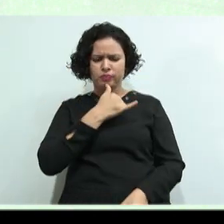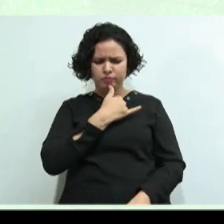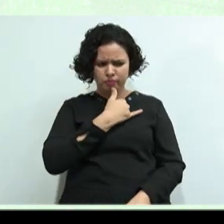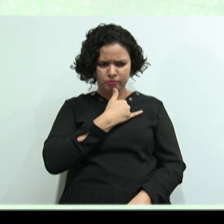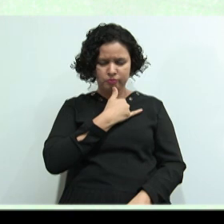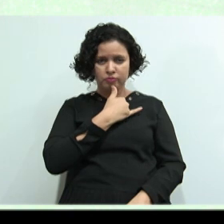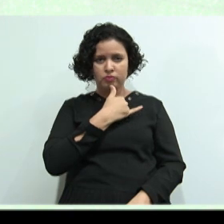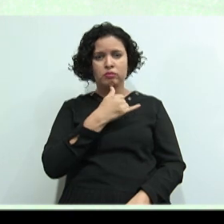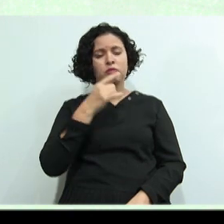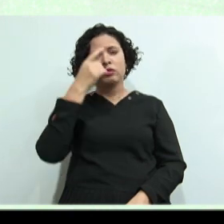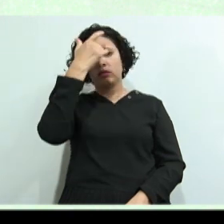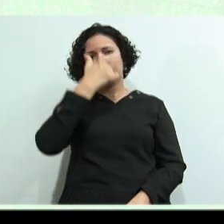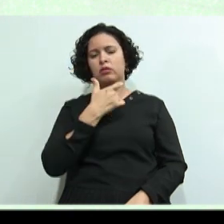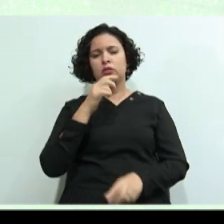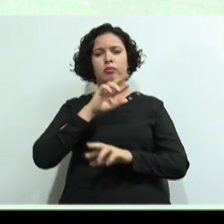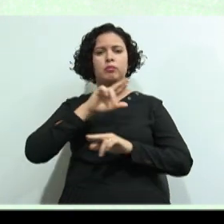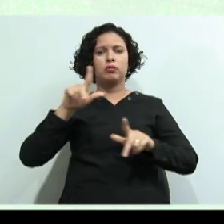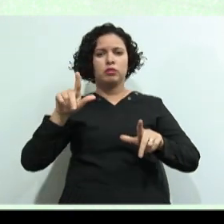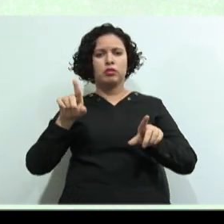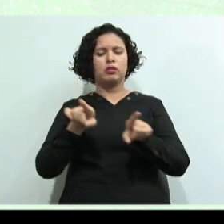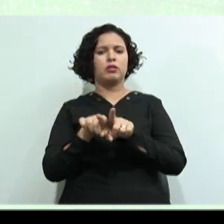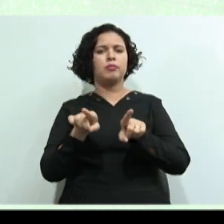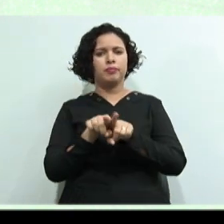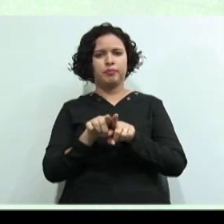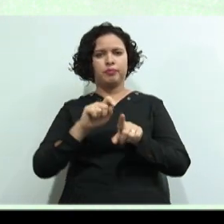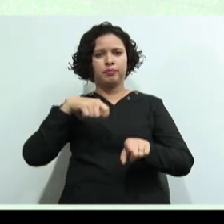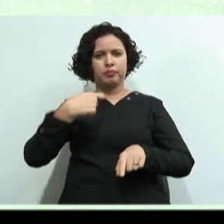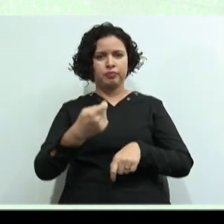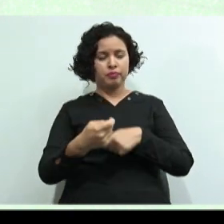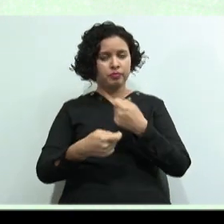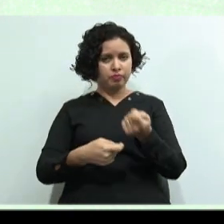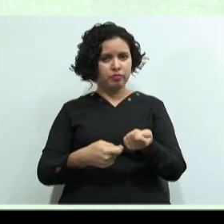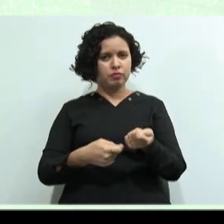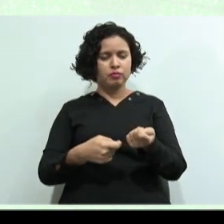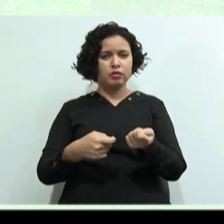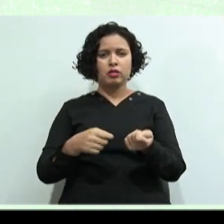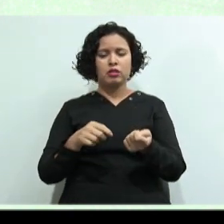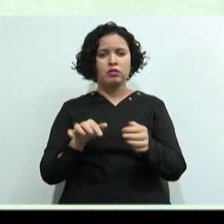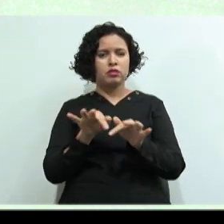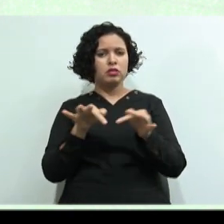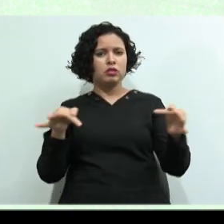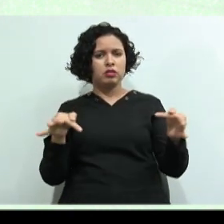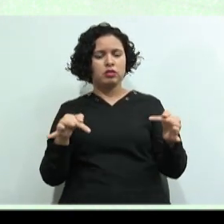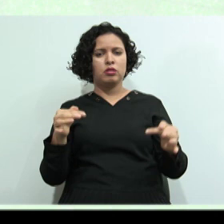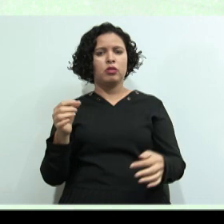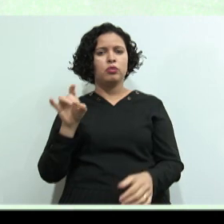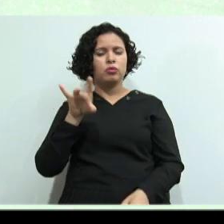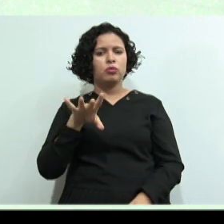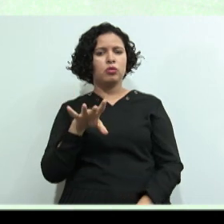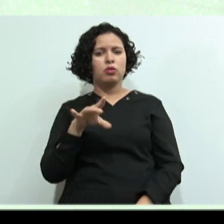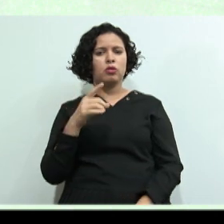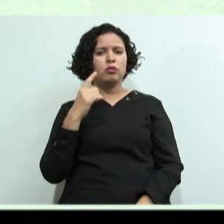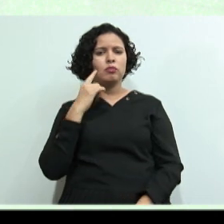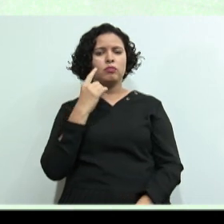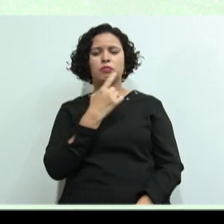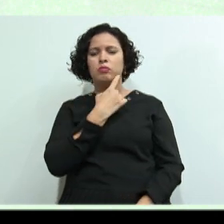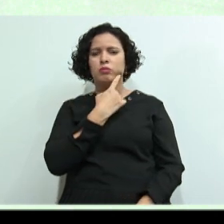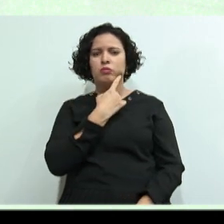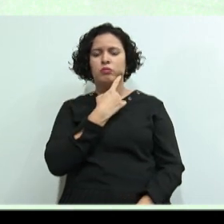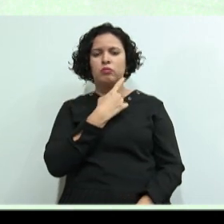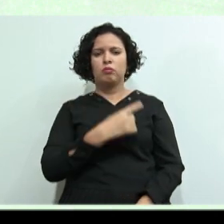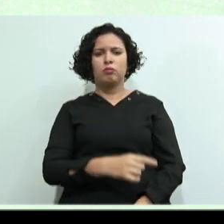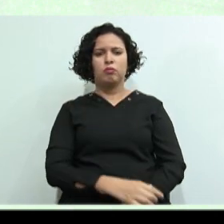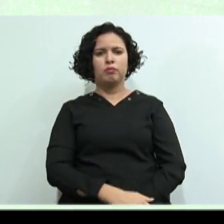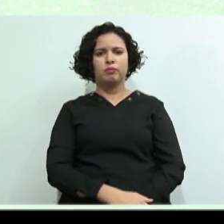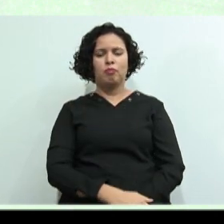que está triste. E há sinal também que é feito simplesmente com a bochecha, como, por exemplo, ladrão,